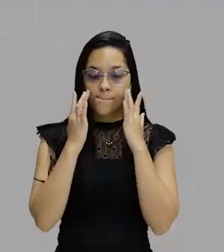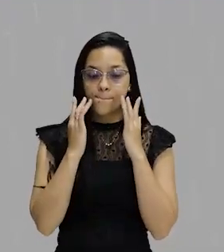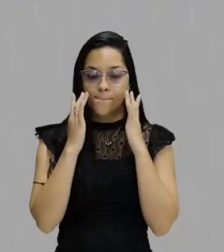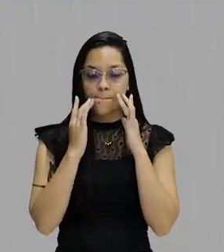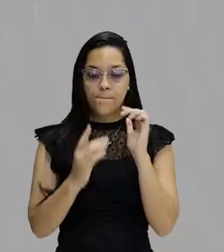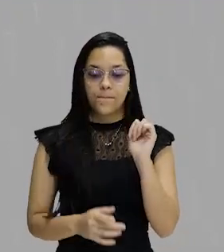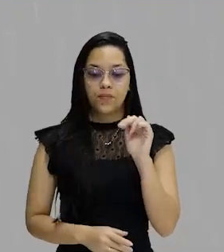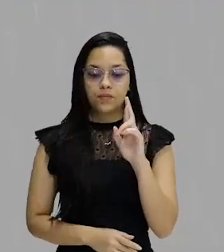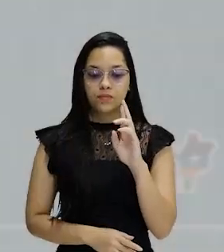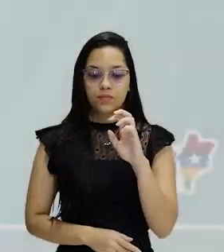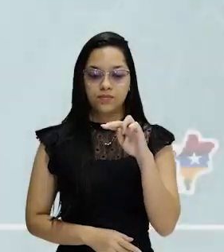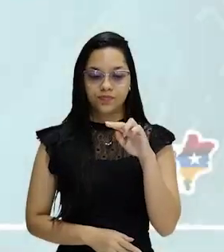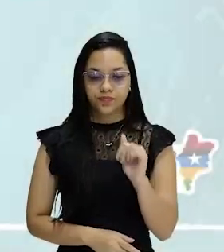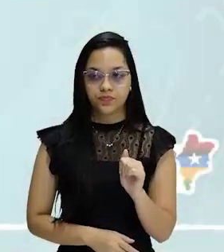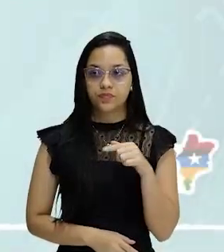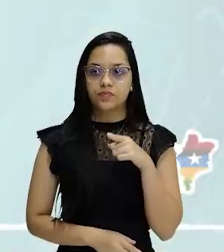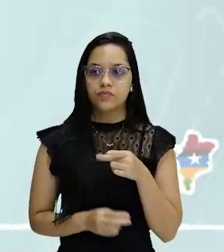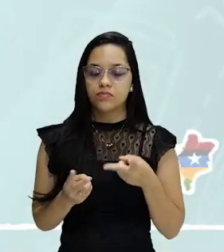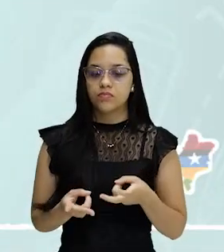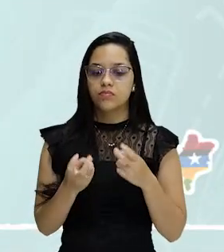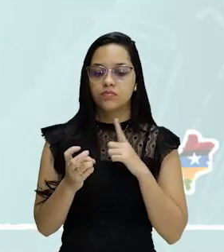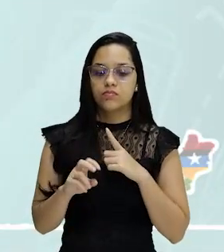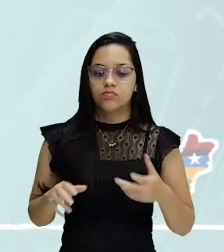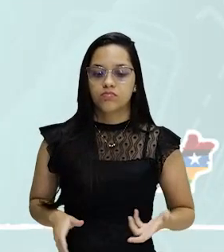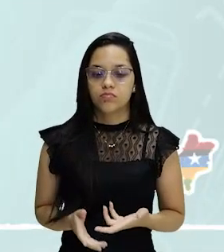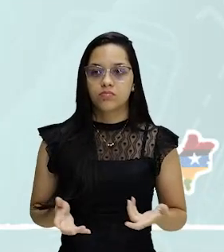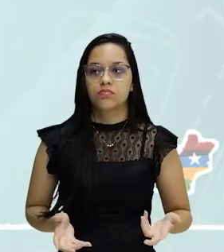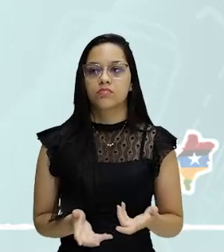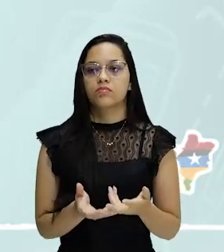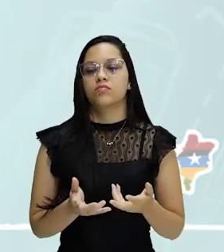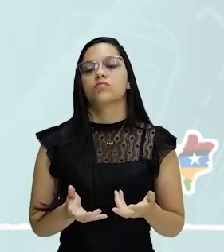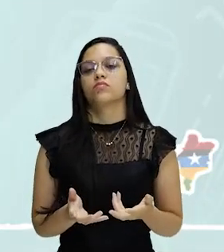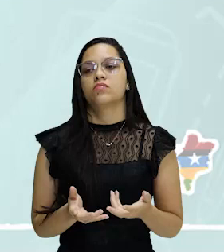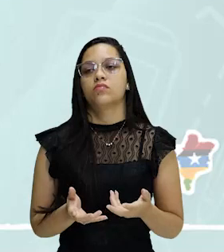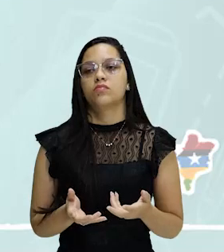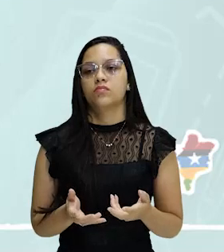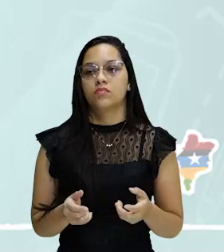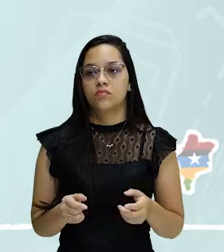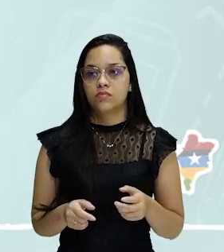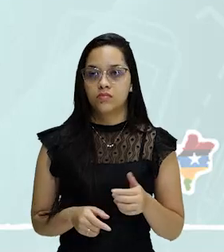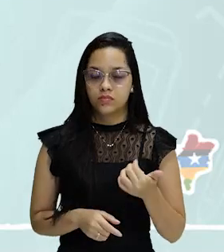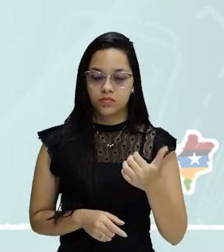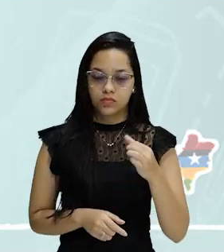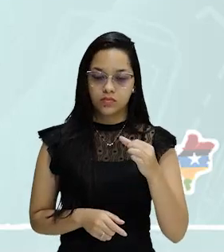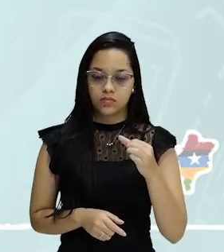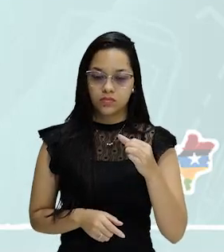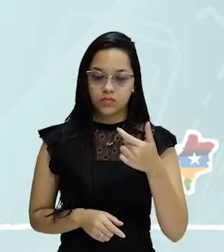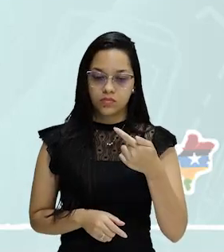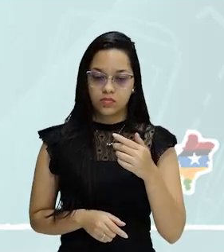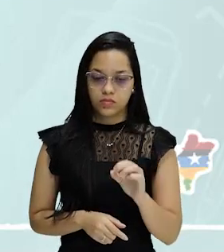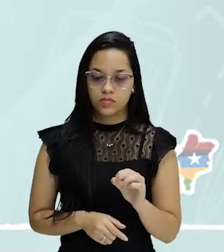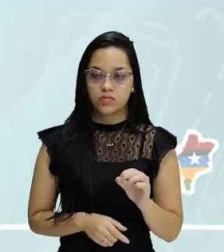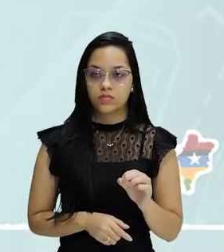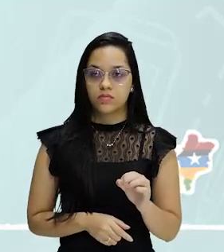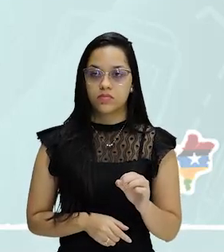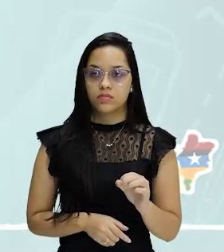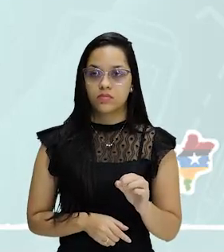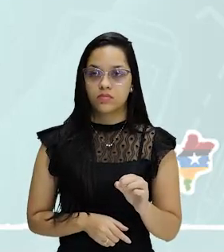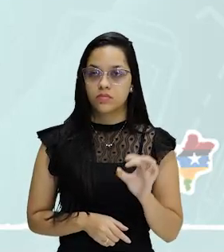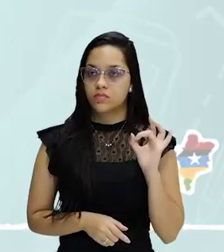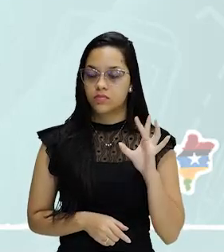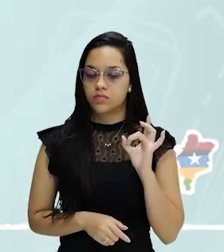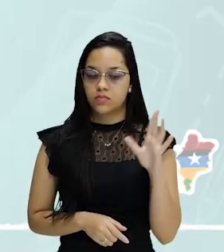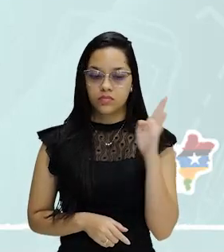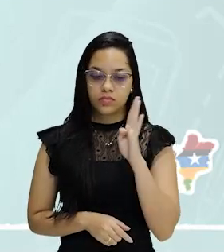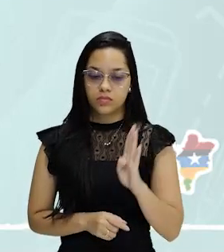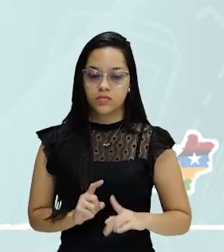Arena, certo? Quando você fala das manifestações na década de 1970, não só